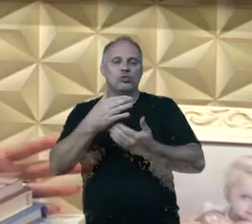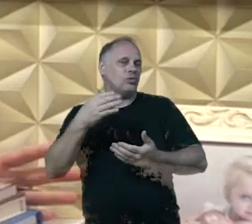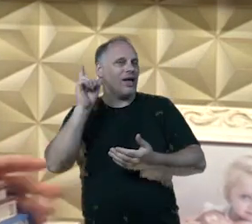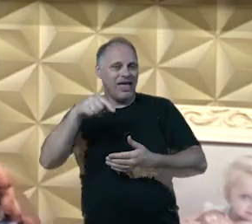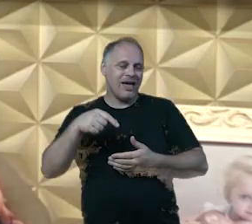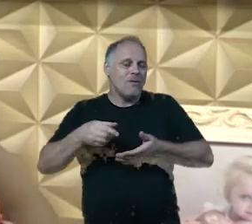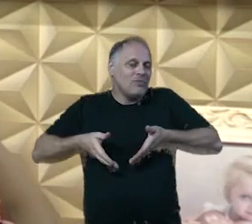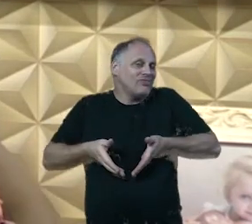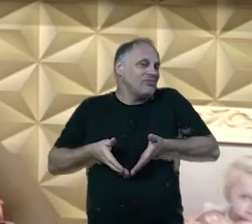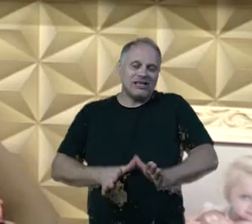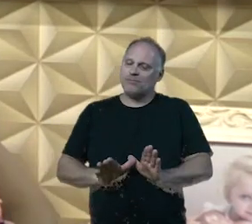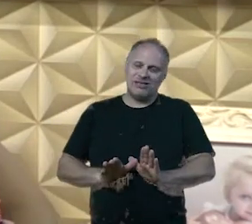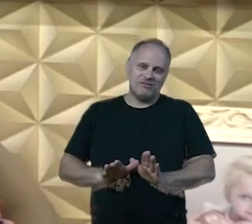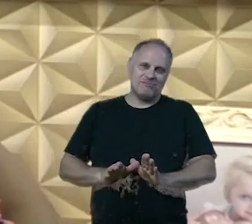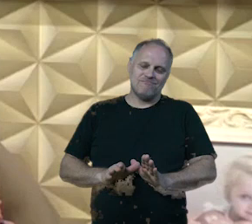né, é muito mágico.